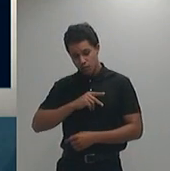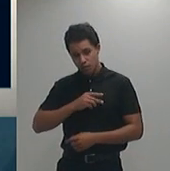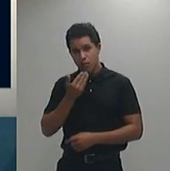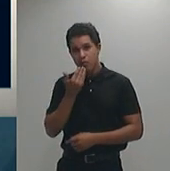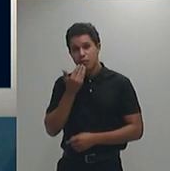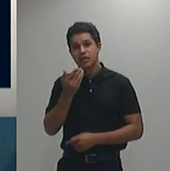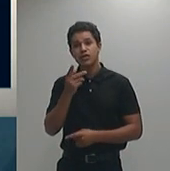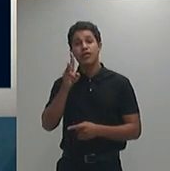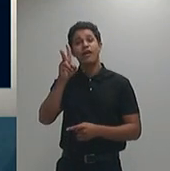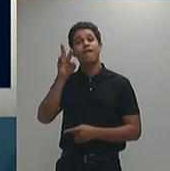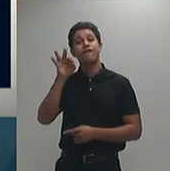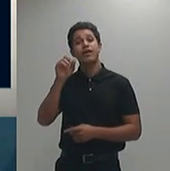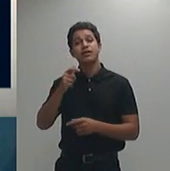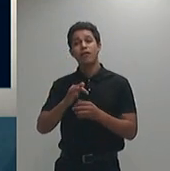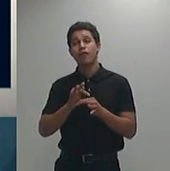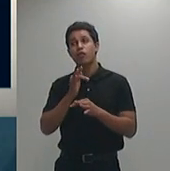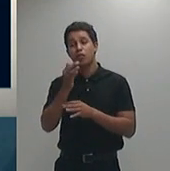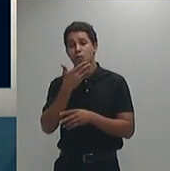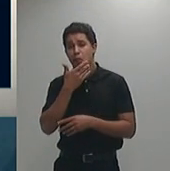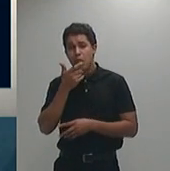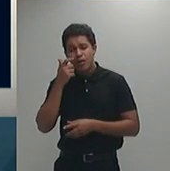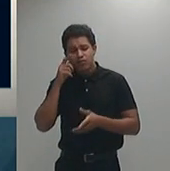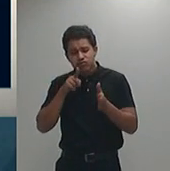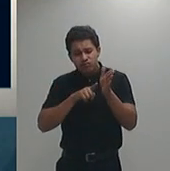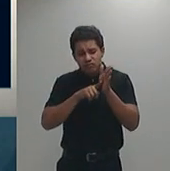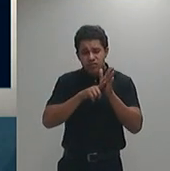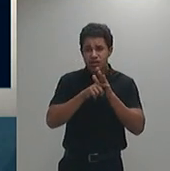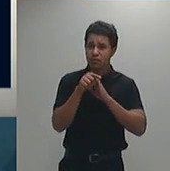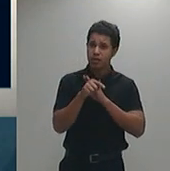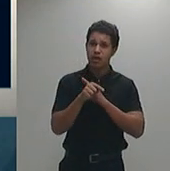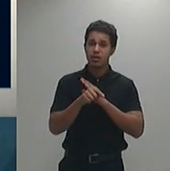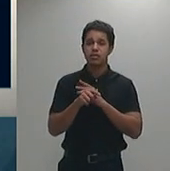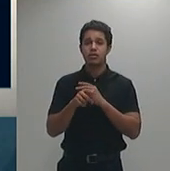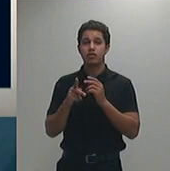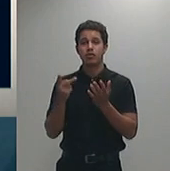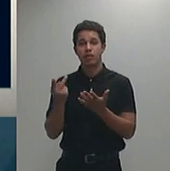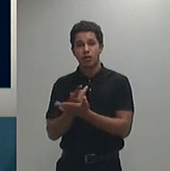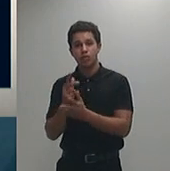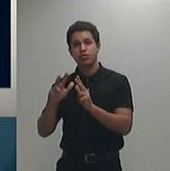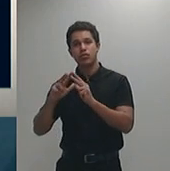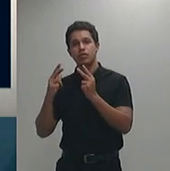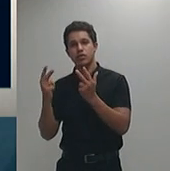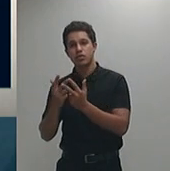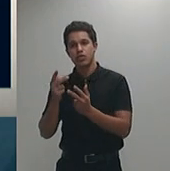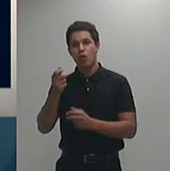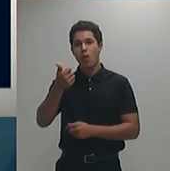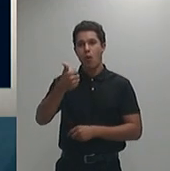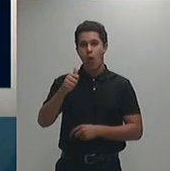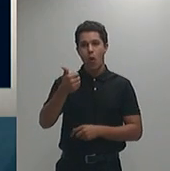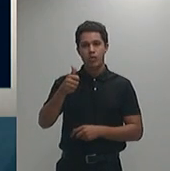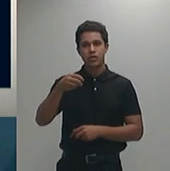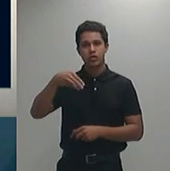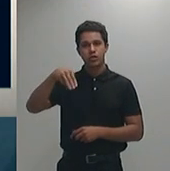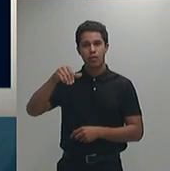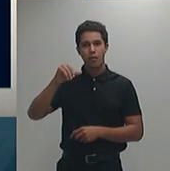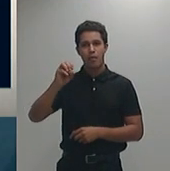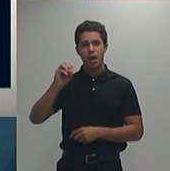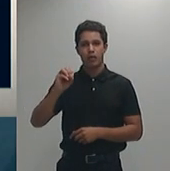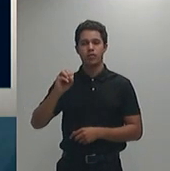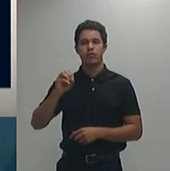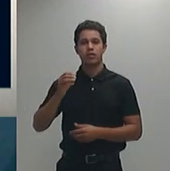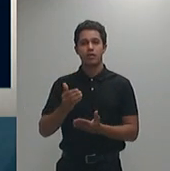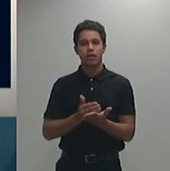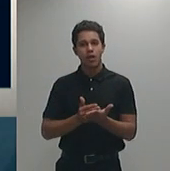exame da controvérsia na sessão ocorrida no dia onze de maio de início